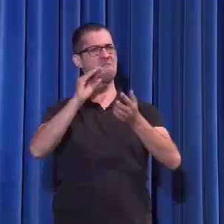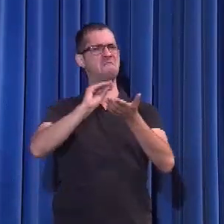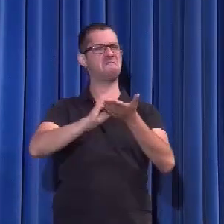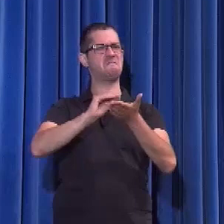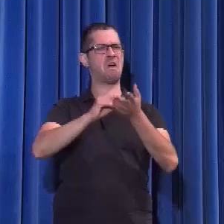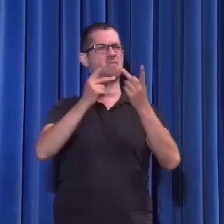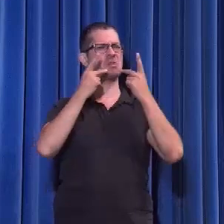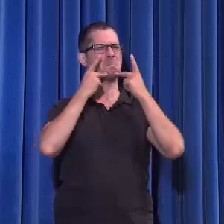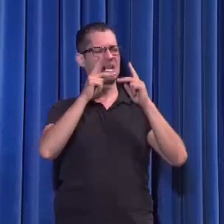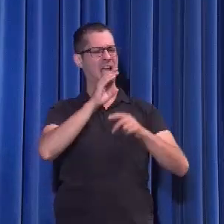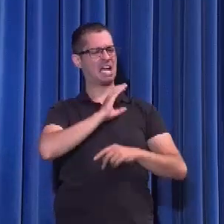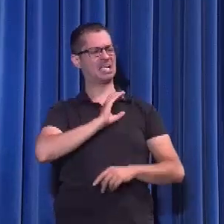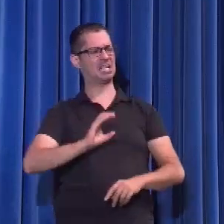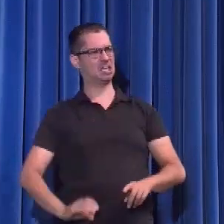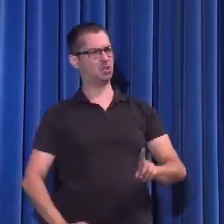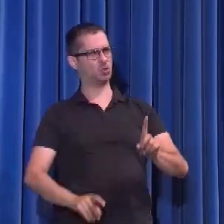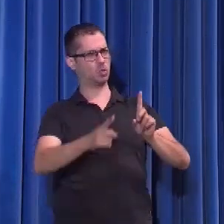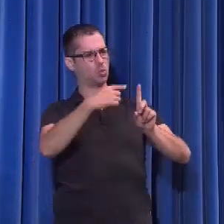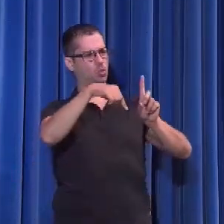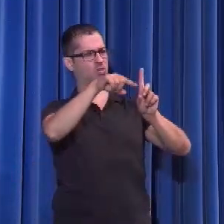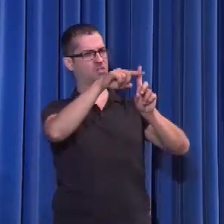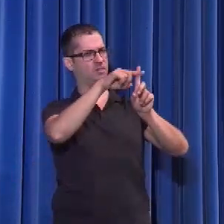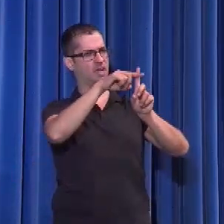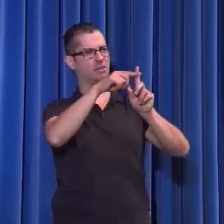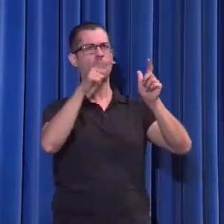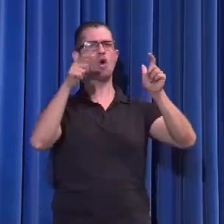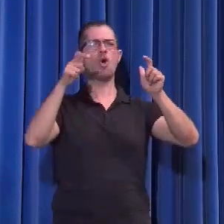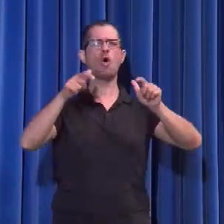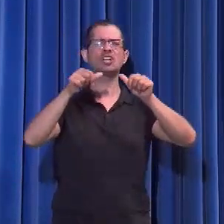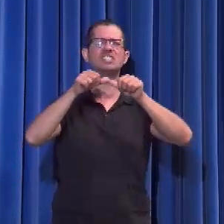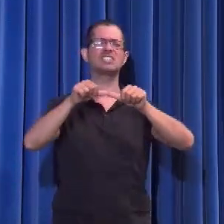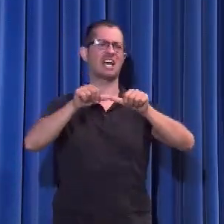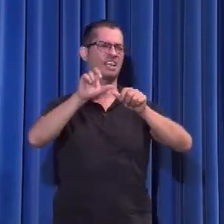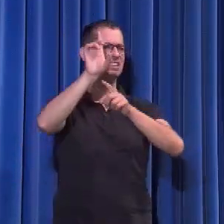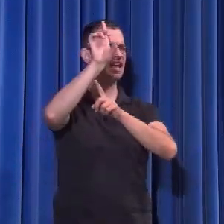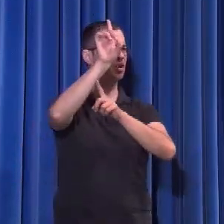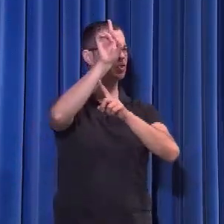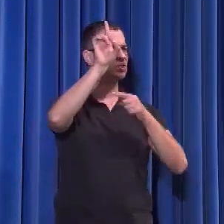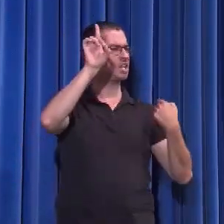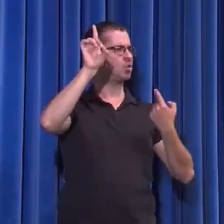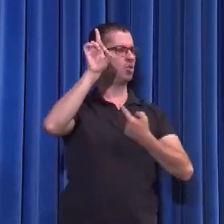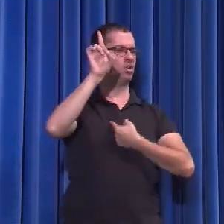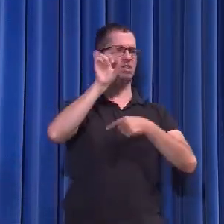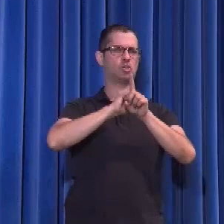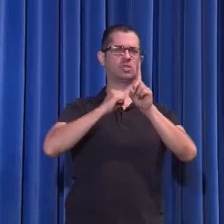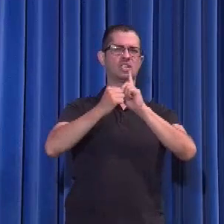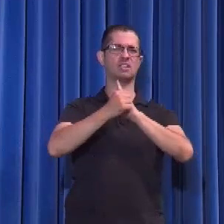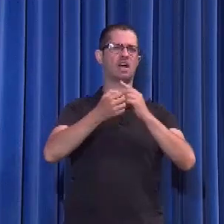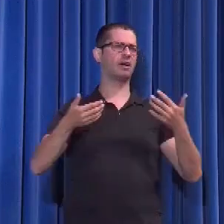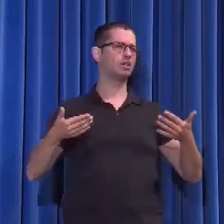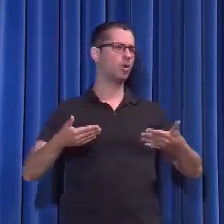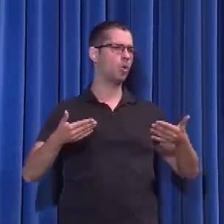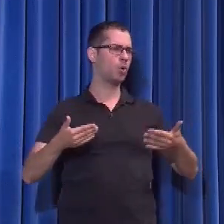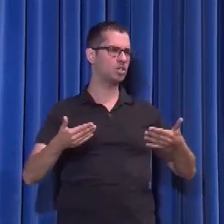está Deus? Onde está Deus em nossa sociedade hoje? Onde está